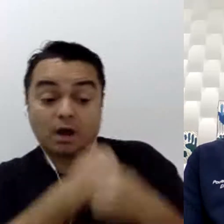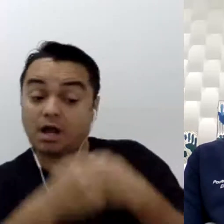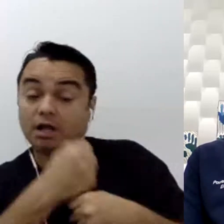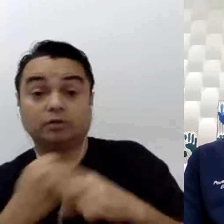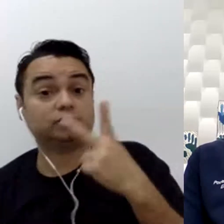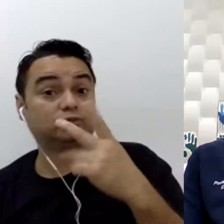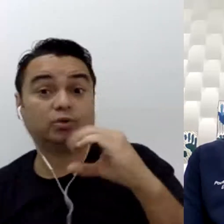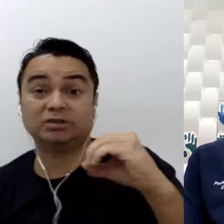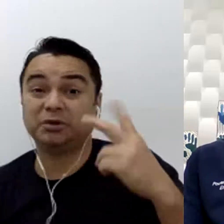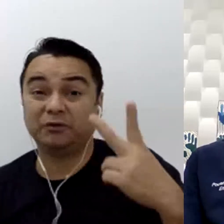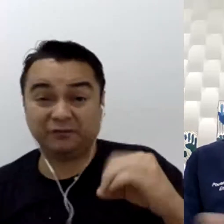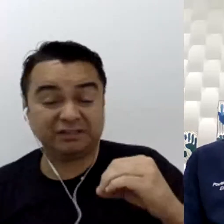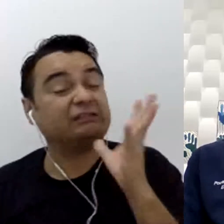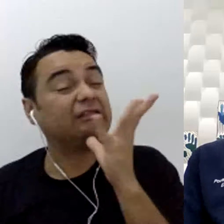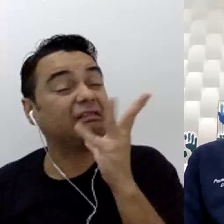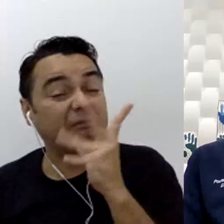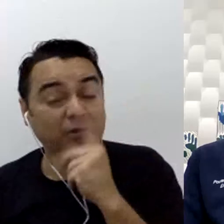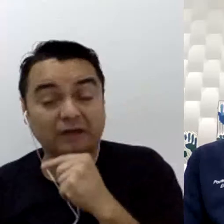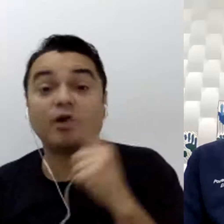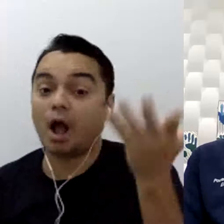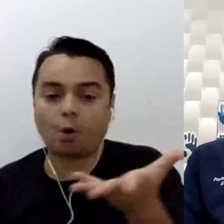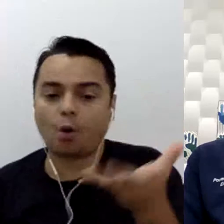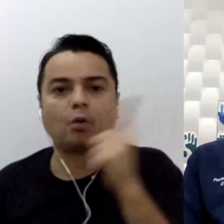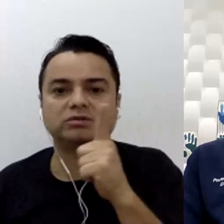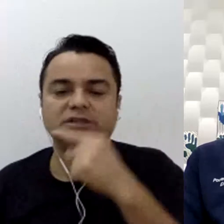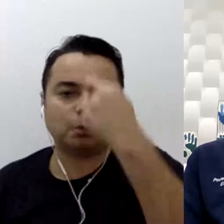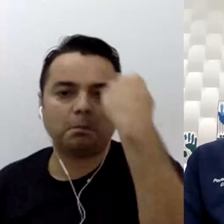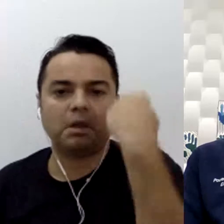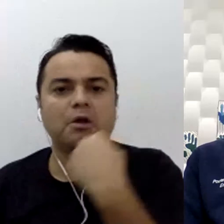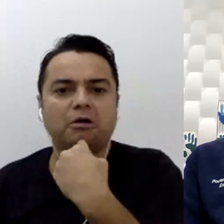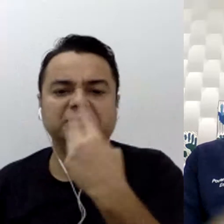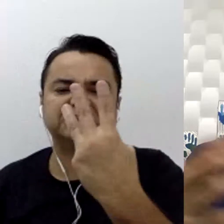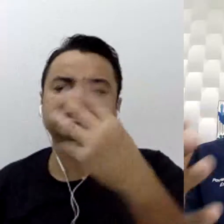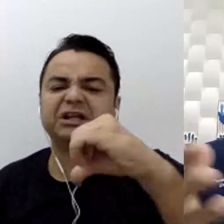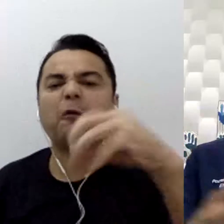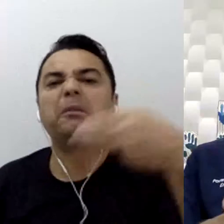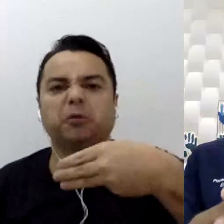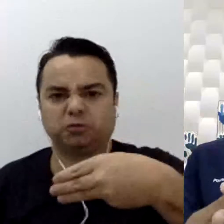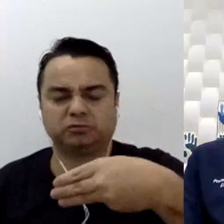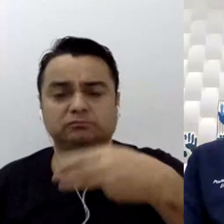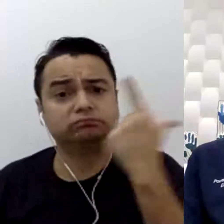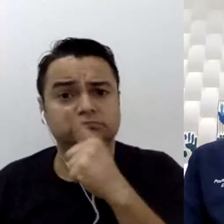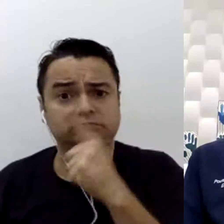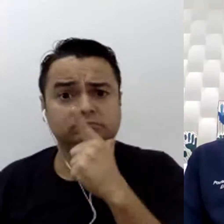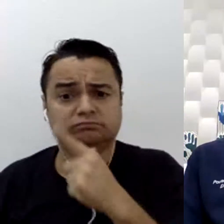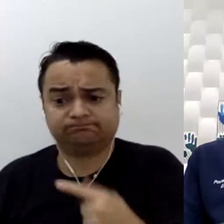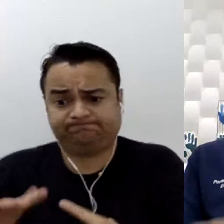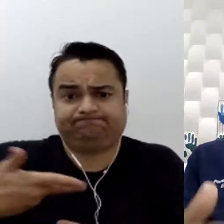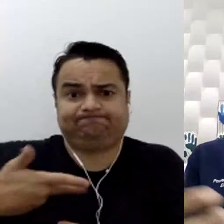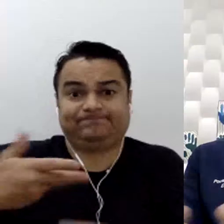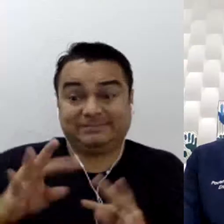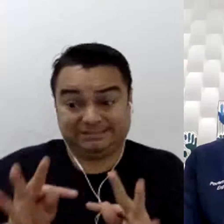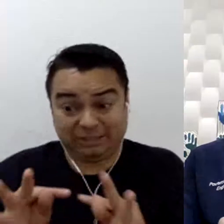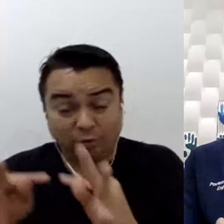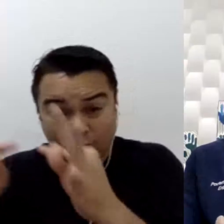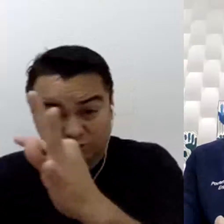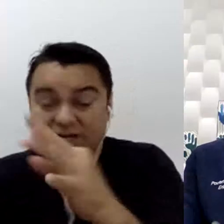que era extremamente demorado, em 39 minutos. Né? Então, todo esse conceito de tecnologia